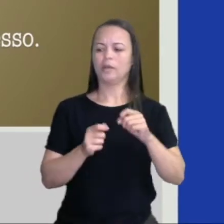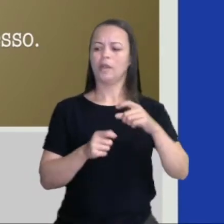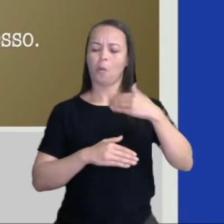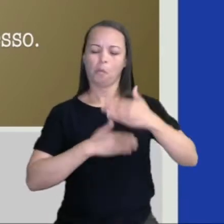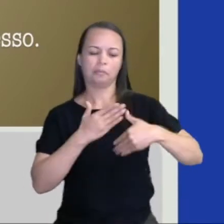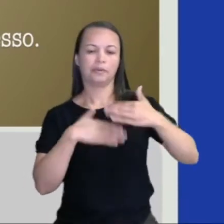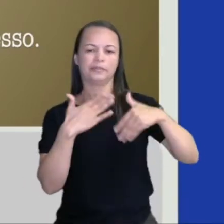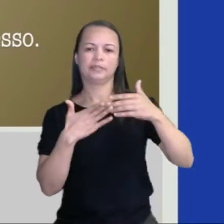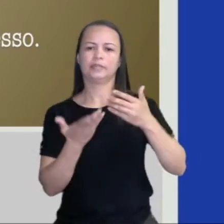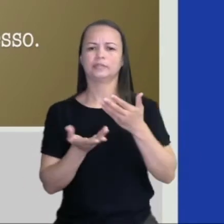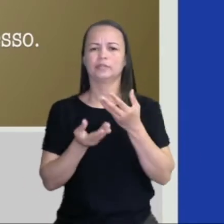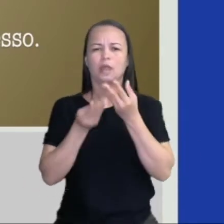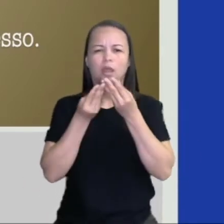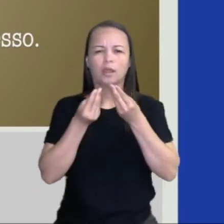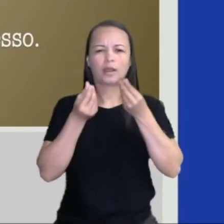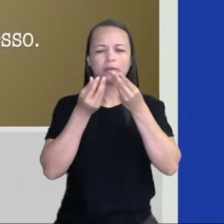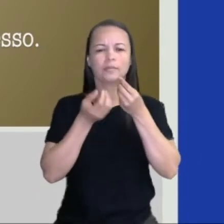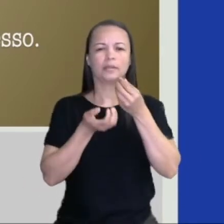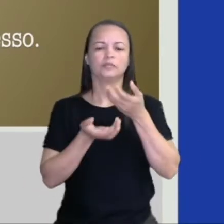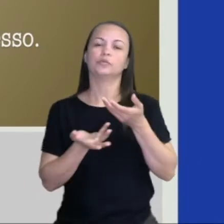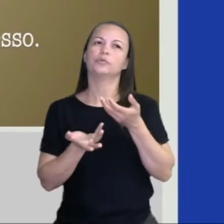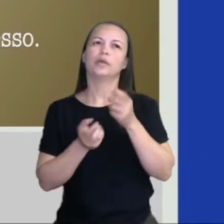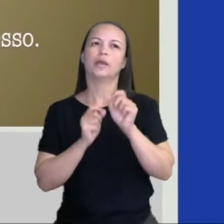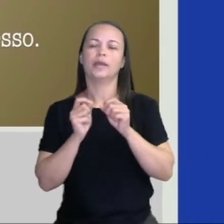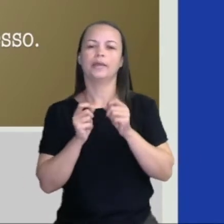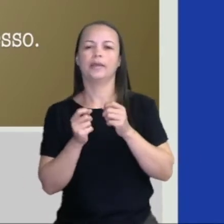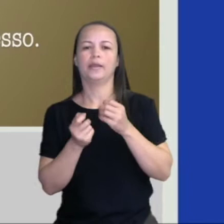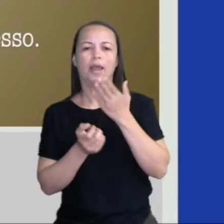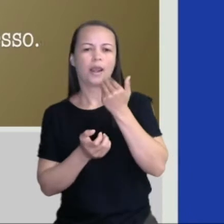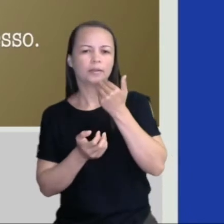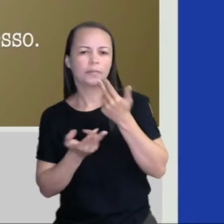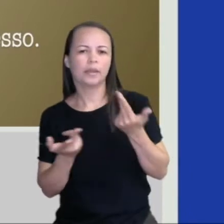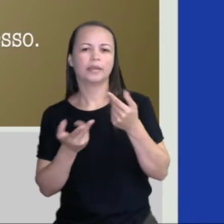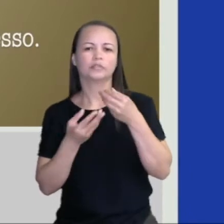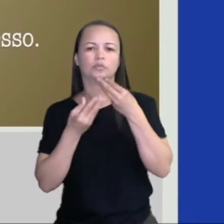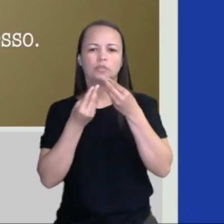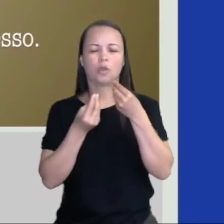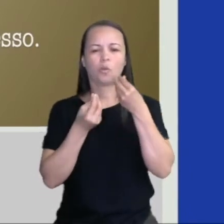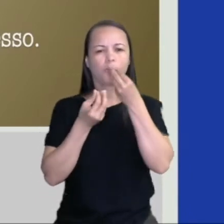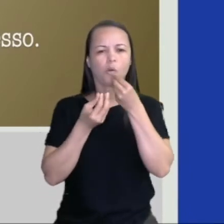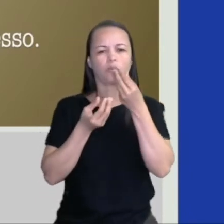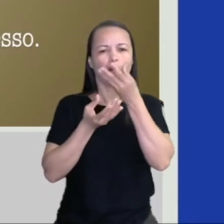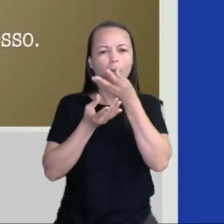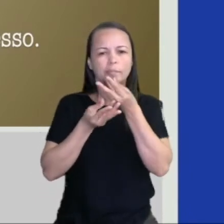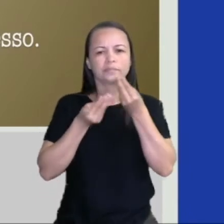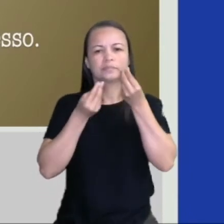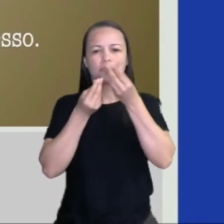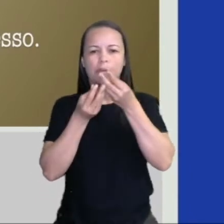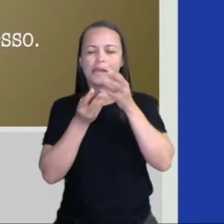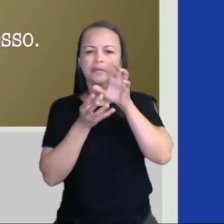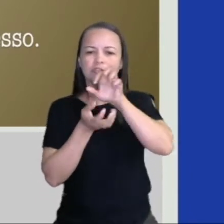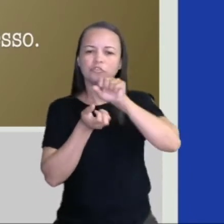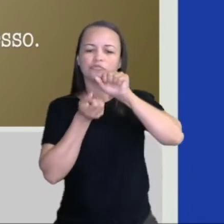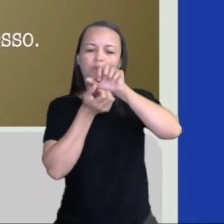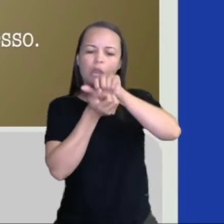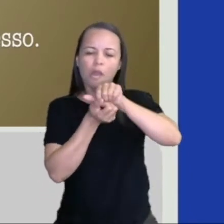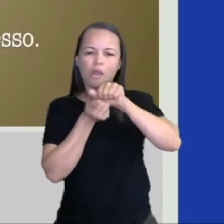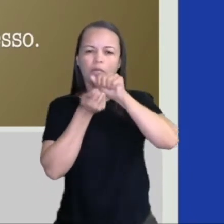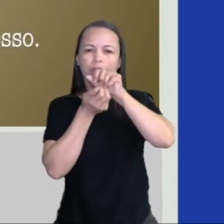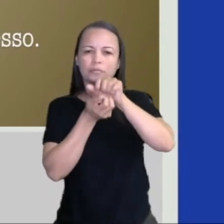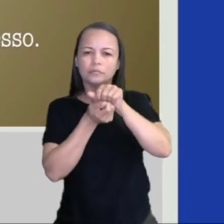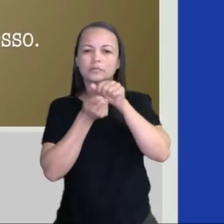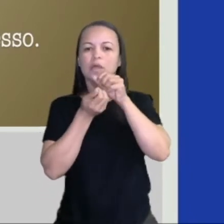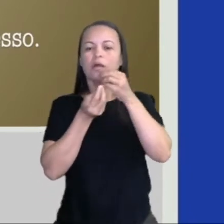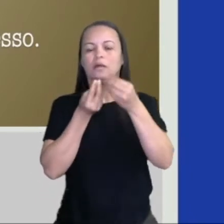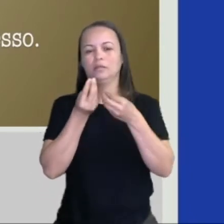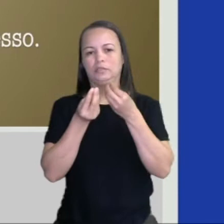alimentos, saliva, líquido, que vai fazer o que a gente chama de bolo alimentar, justamente com o processo de mastigação, que aí no caso a